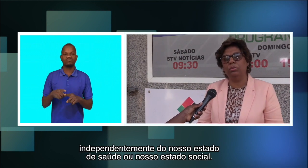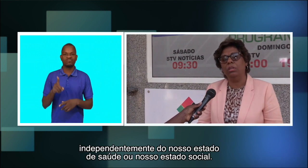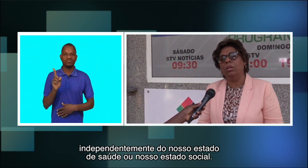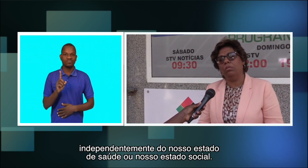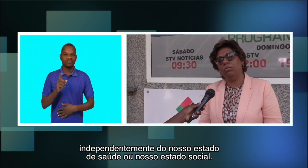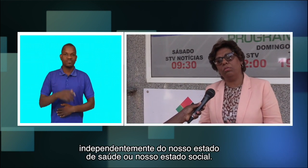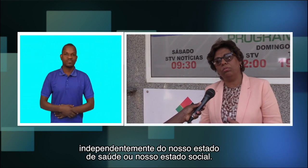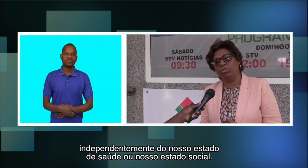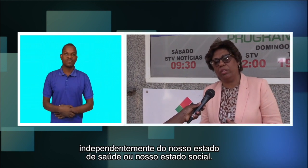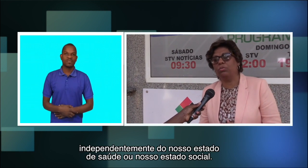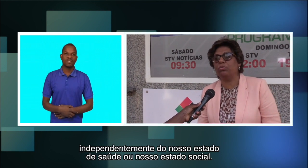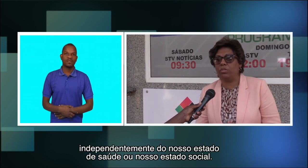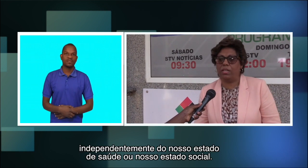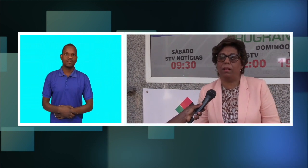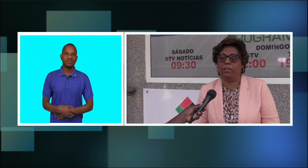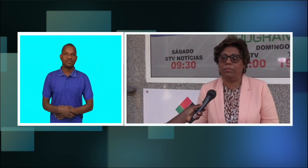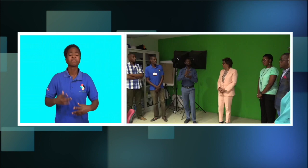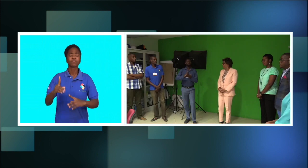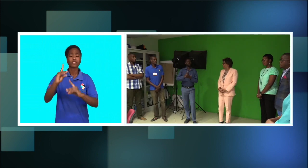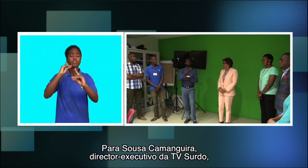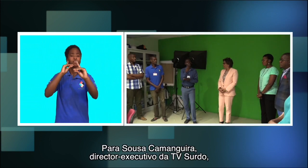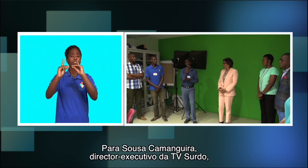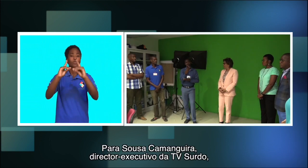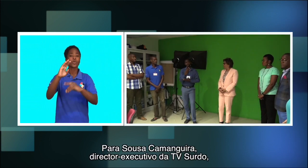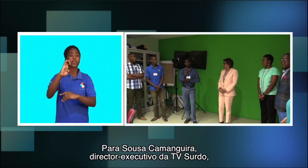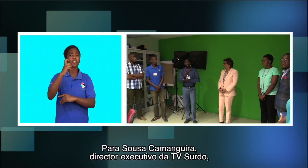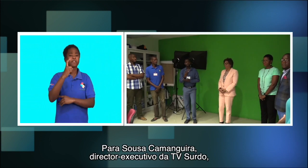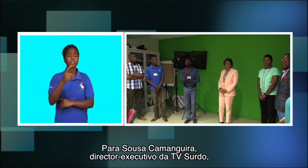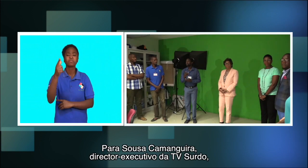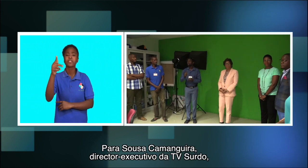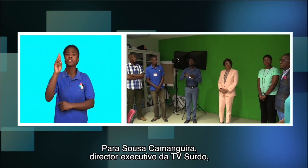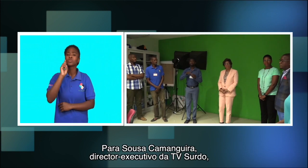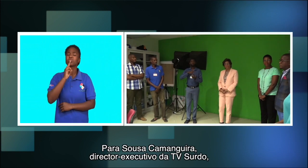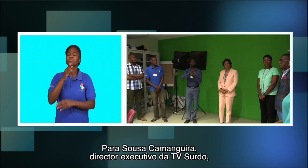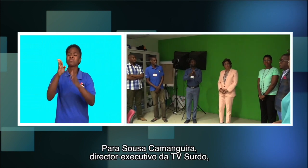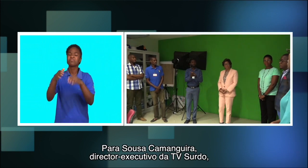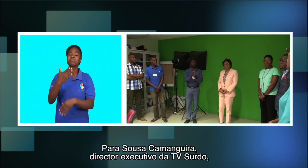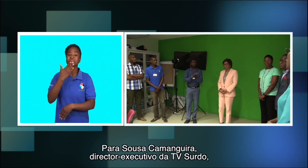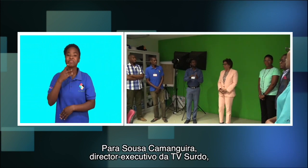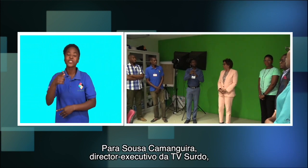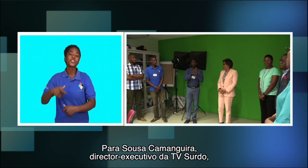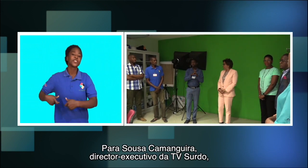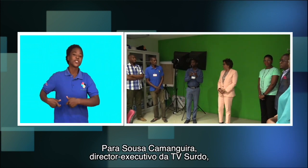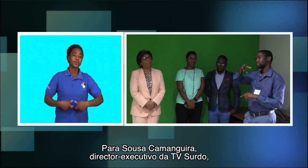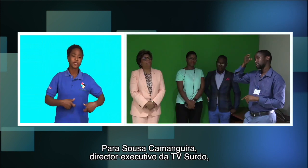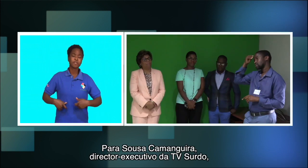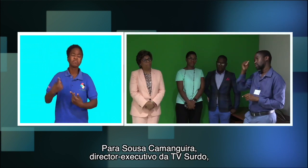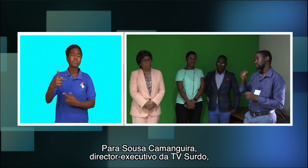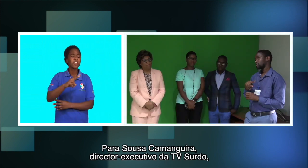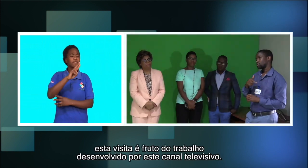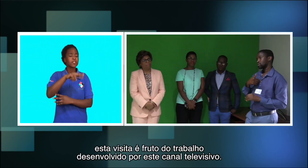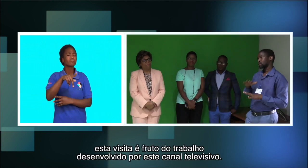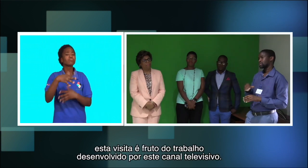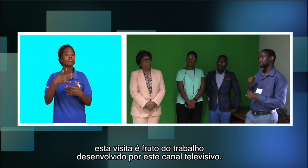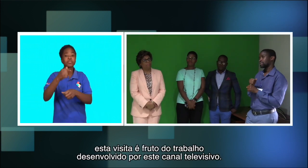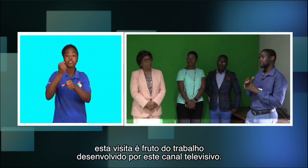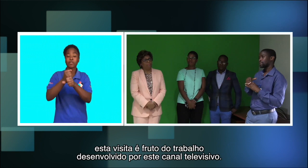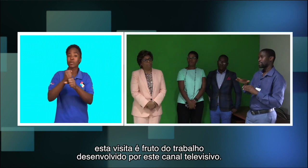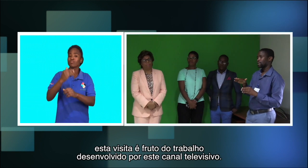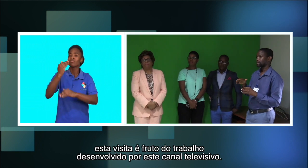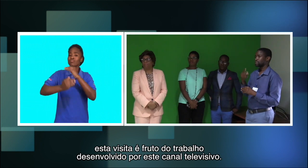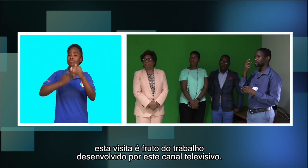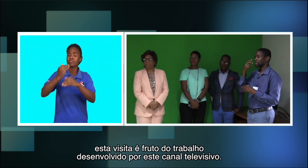saúde ou nosso estado social. Para Souza Camanguira, diretor executivo da TV Surdo, esta